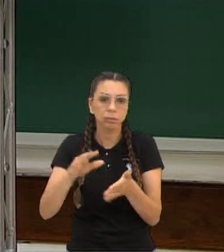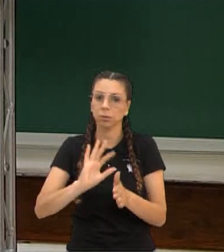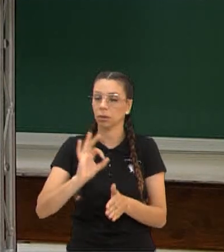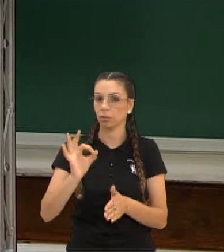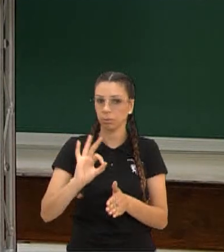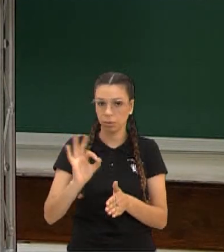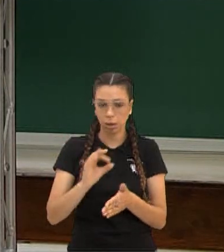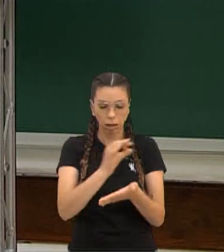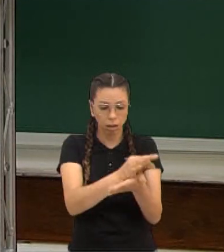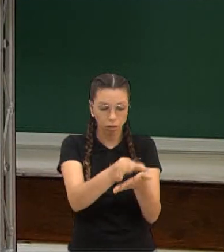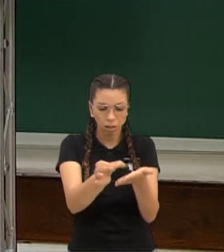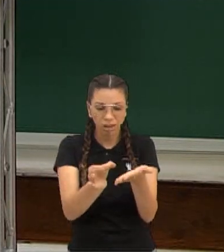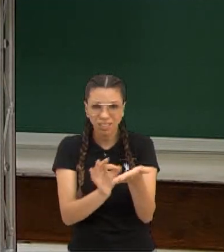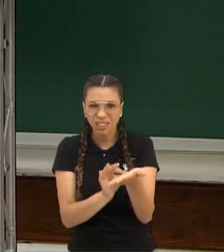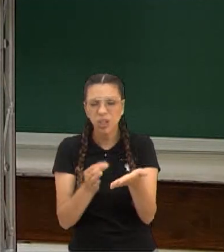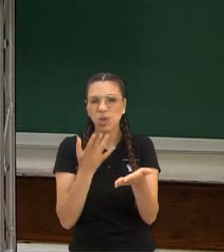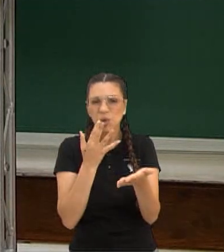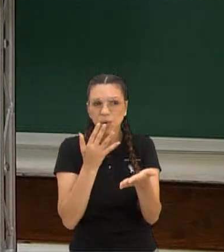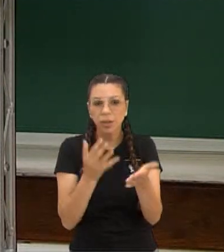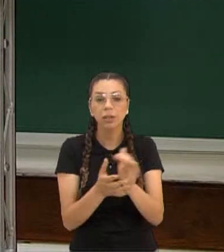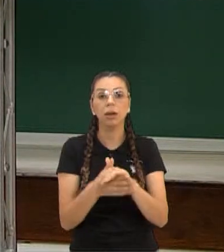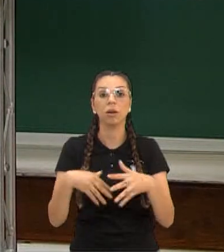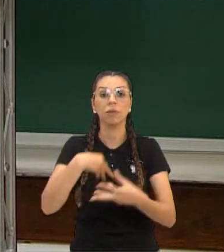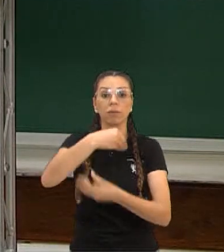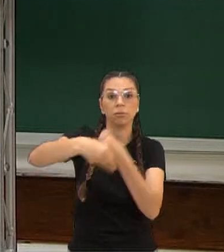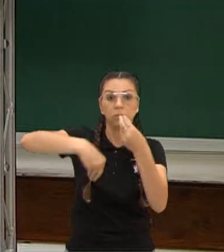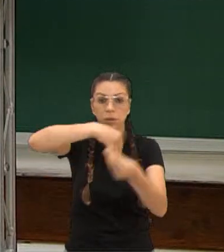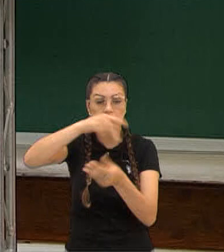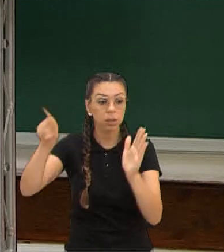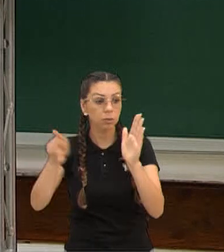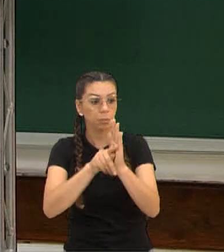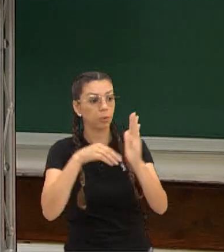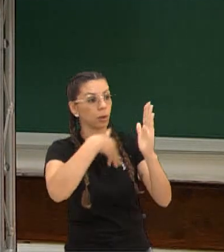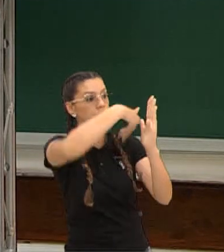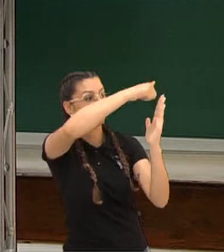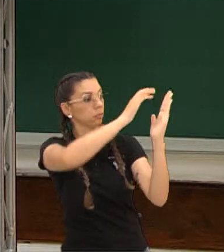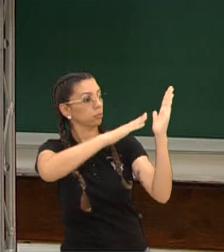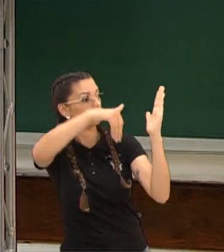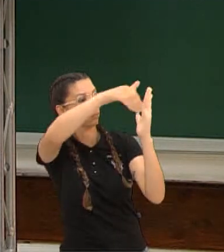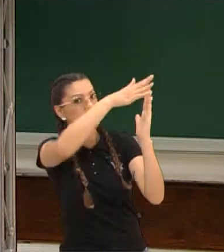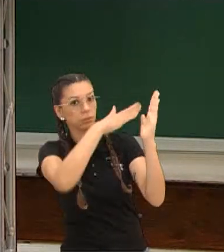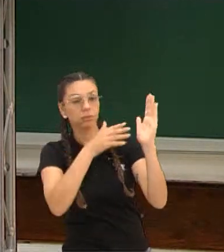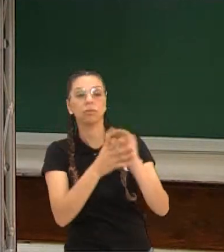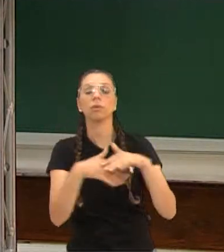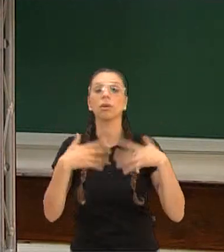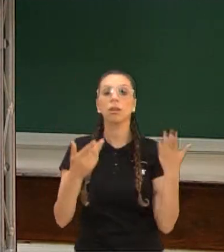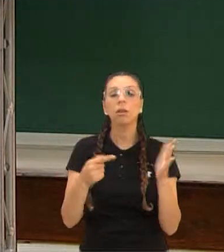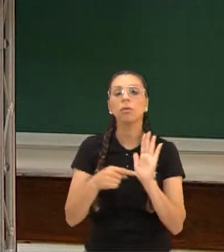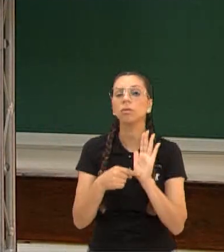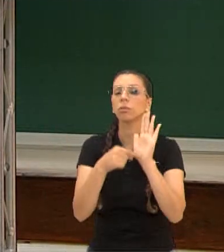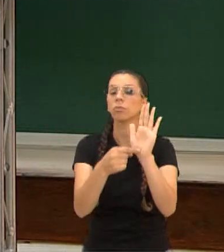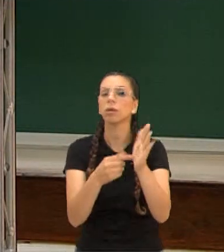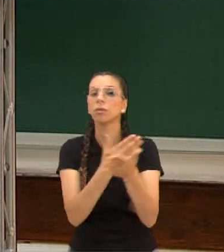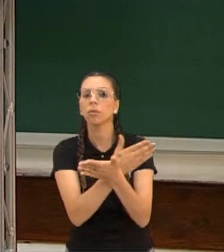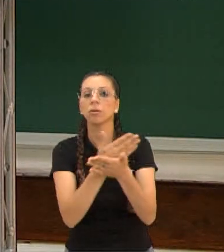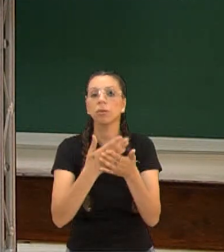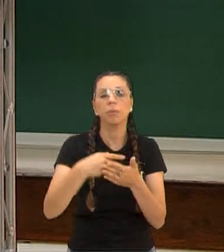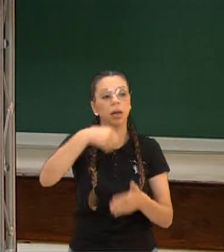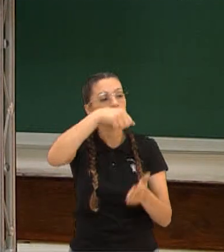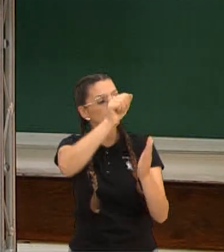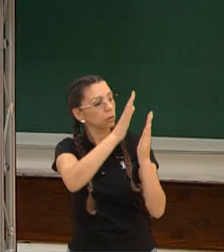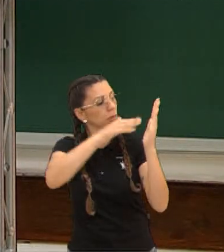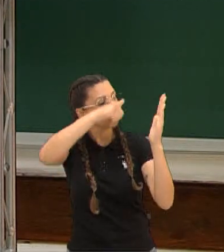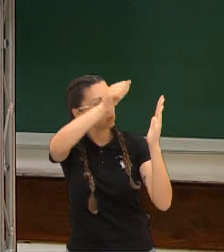tabuletinha que o artista usa para misturar. Ele vai ser misturado na tela. Quando eu passo essa pintura para os meus alunos e a gente começa a misturar a tinta